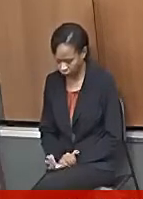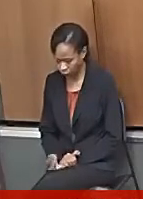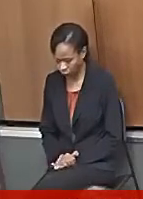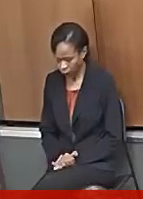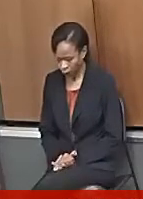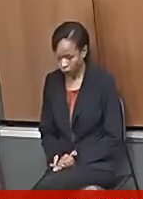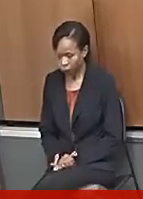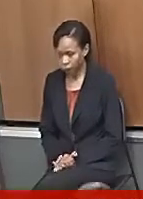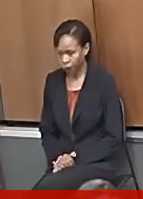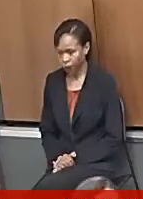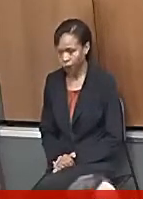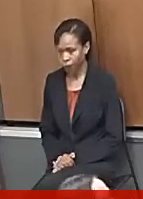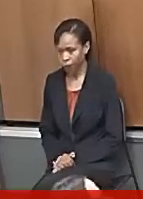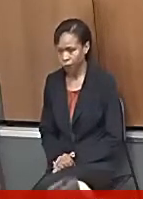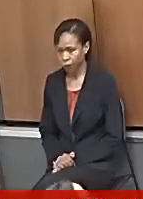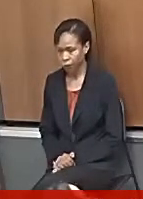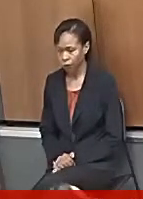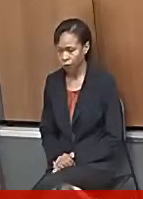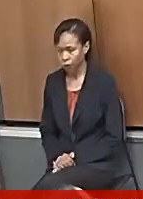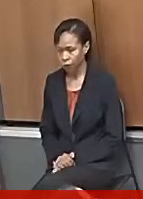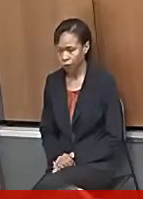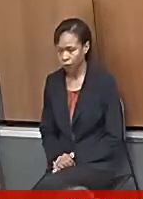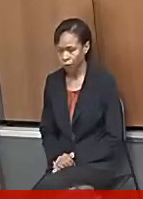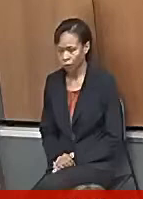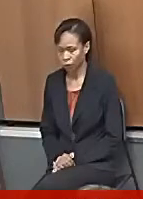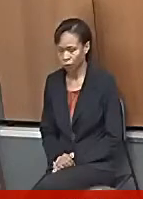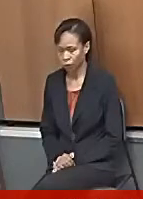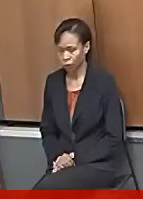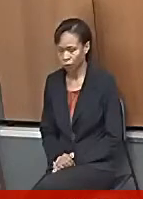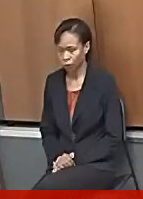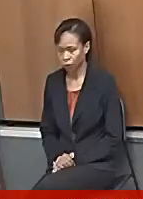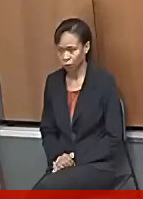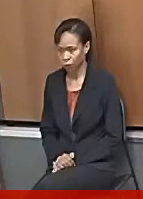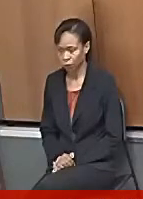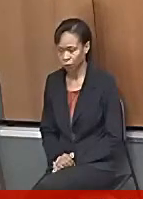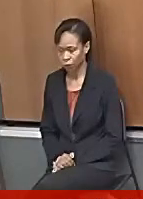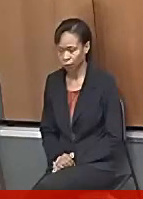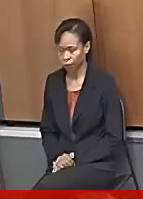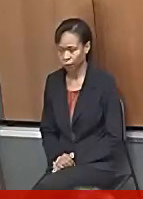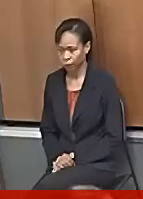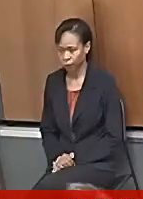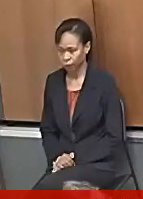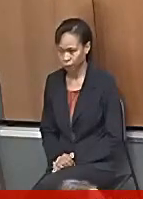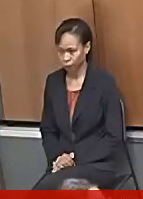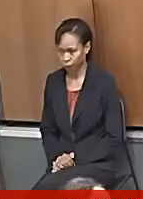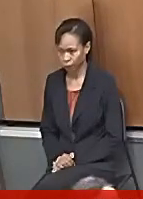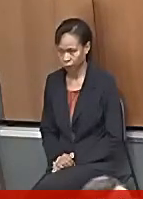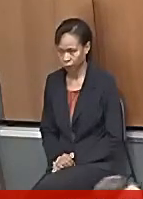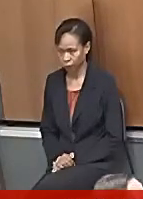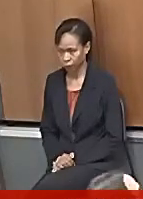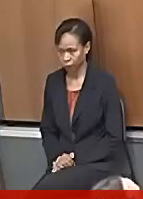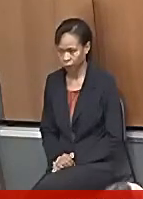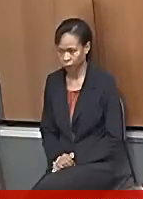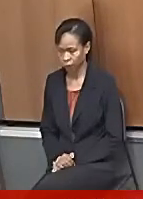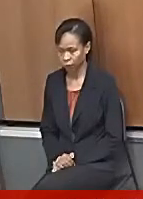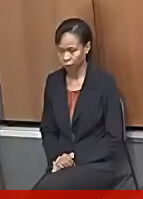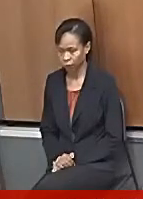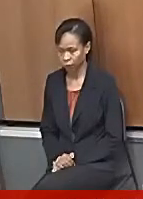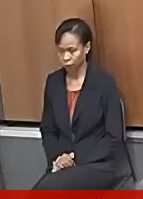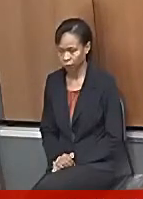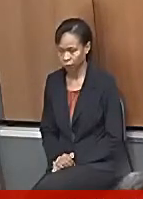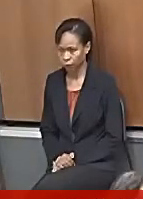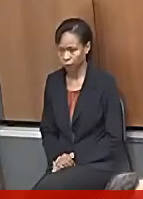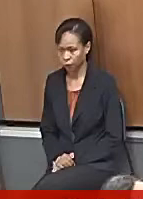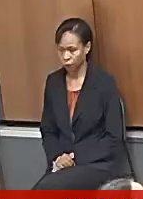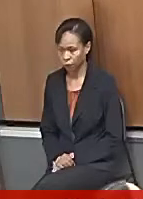pelos nobres pares durante a tramitação é voz e de cimento presídio então em discussão e votação em discussão o projeto de lei não havendo